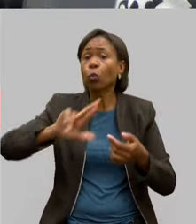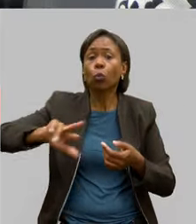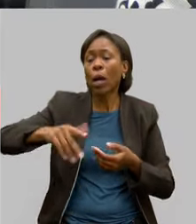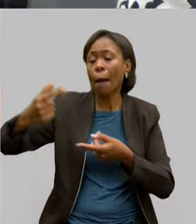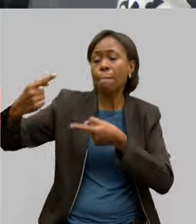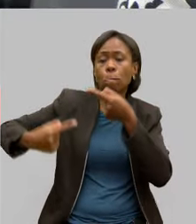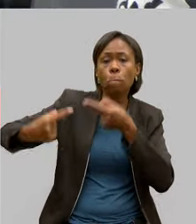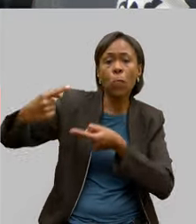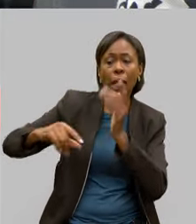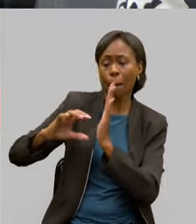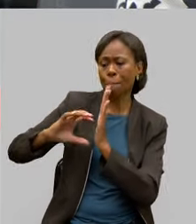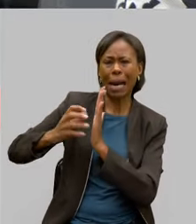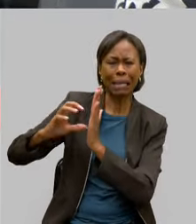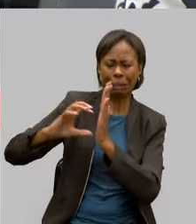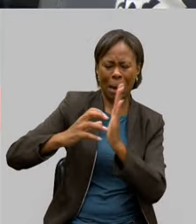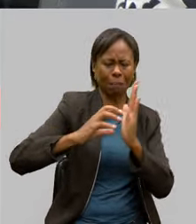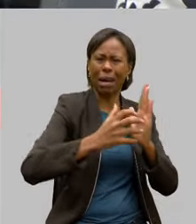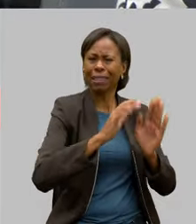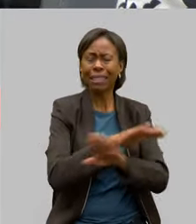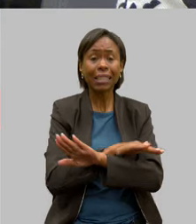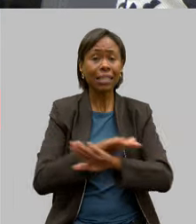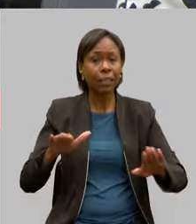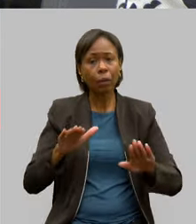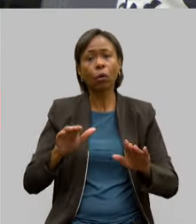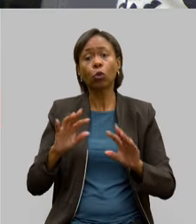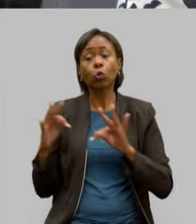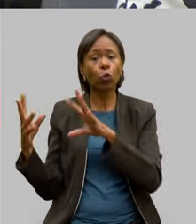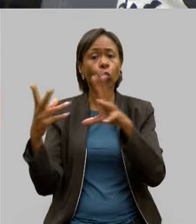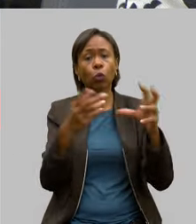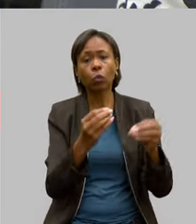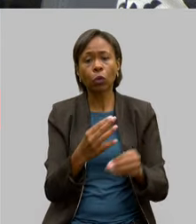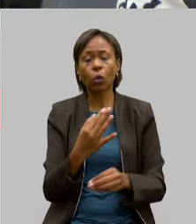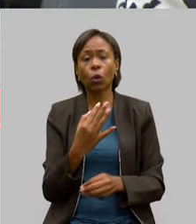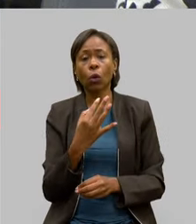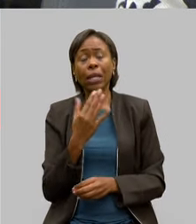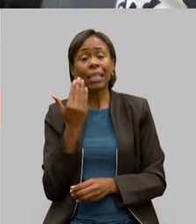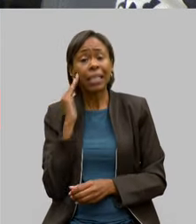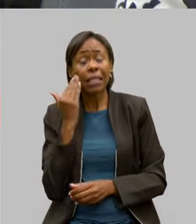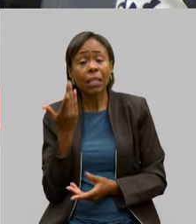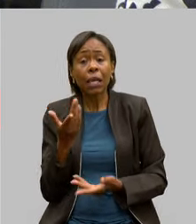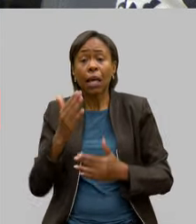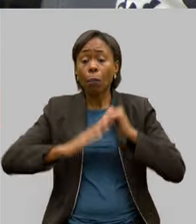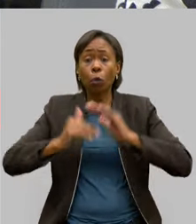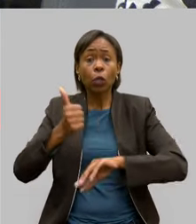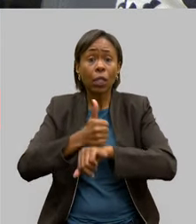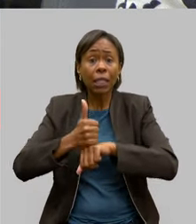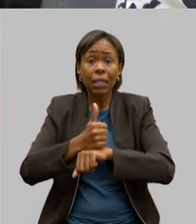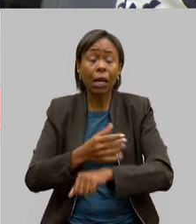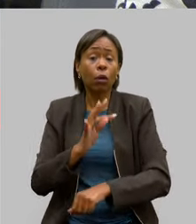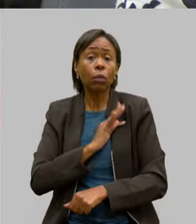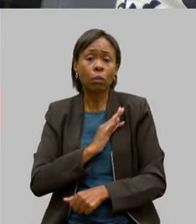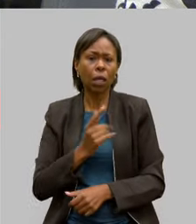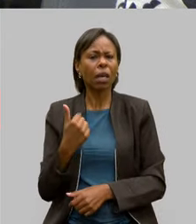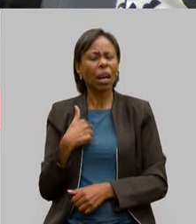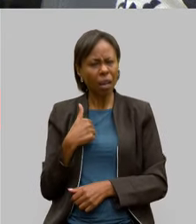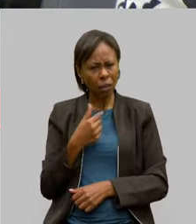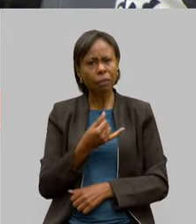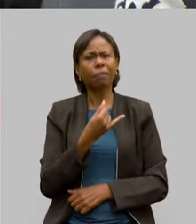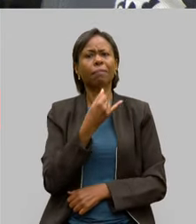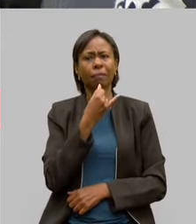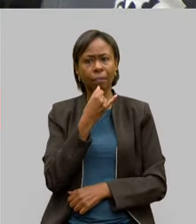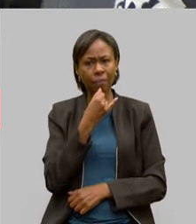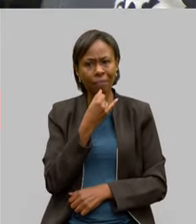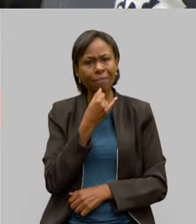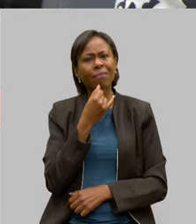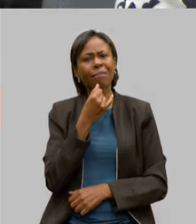isso tem que ser de todo mundo tem que ter a compreensão técnica eu fico triste muito triste com com com